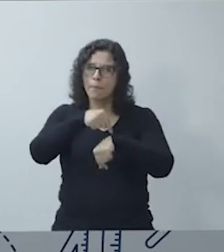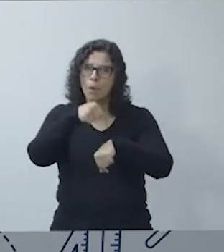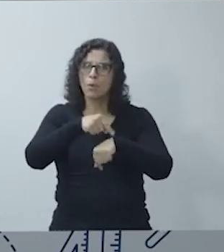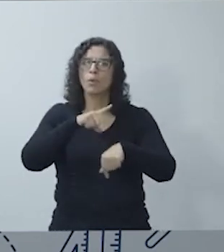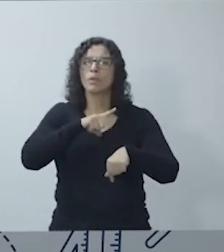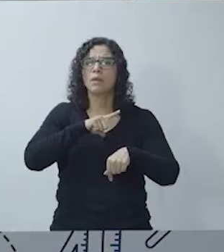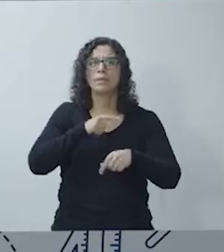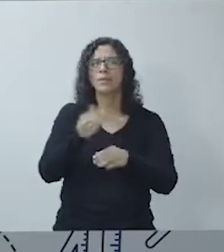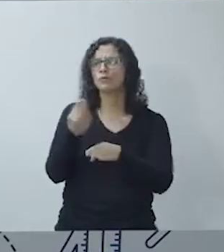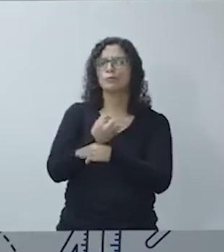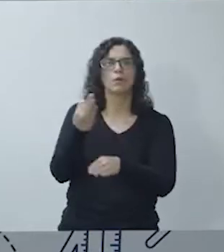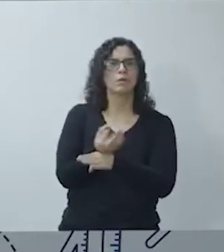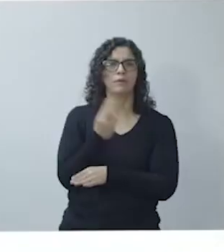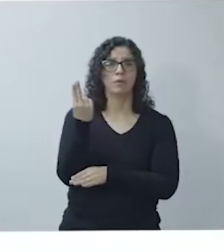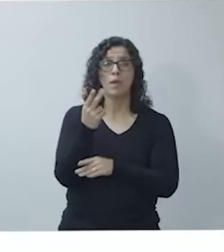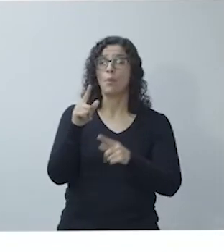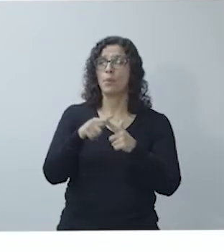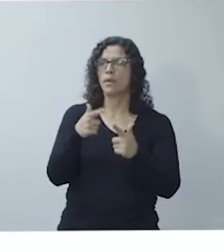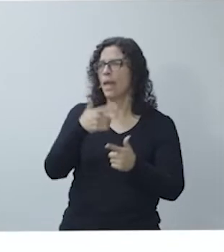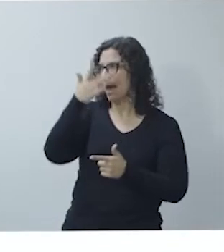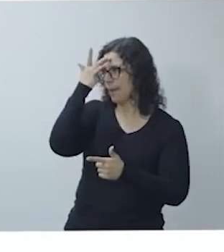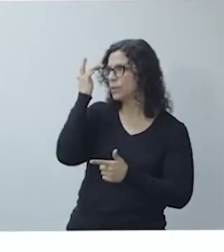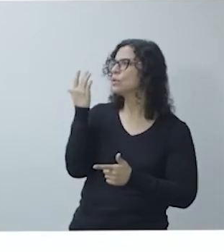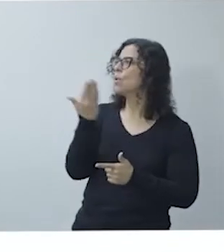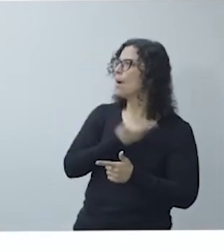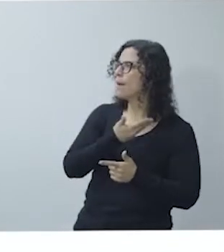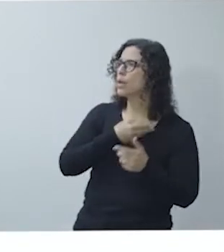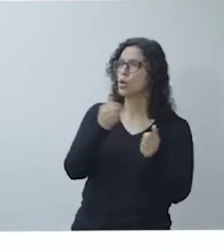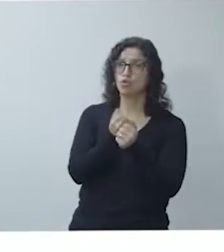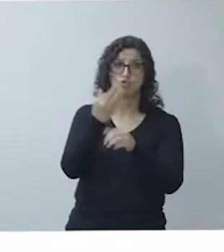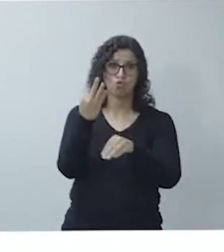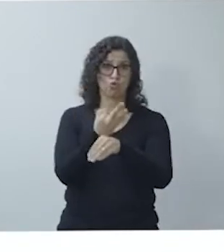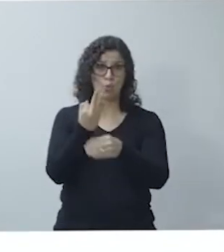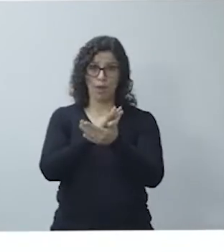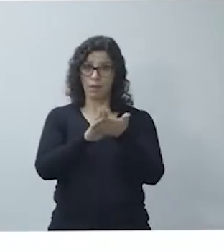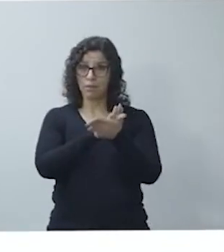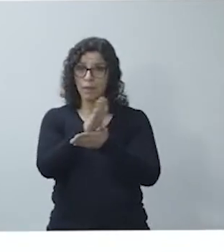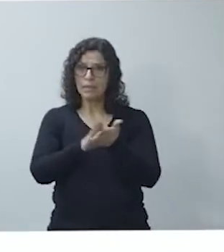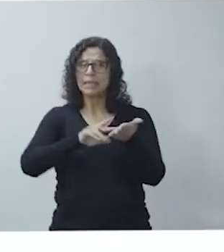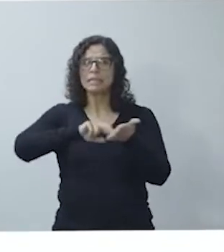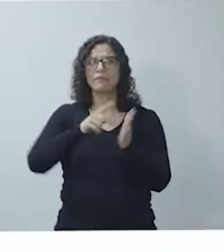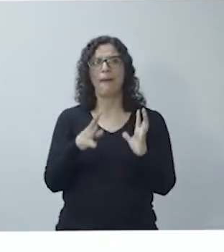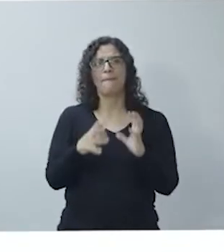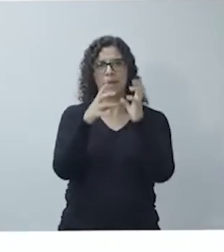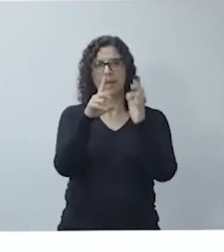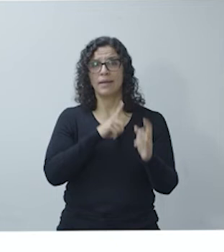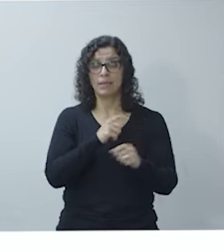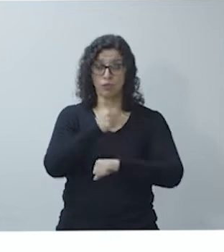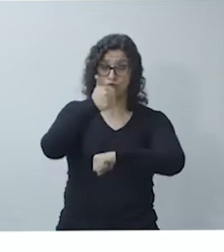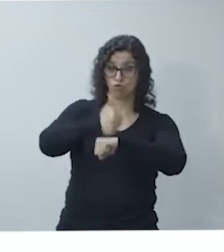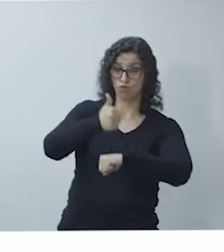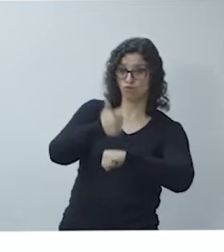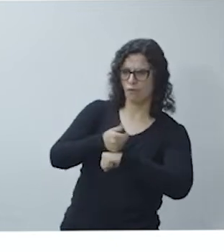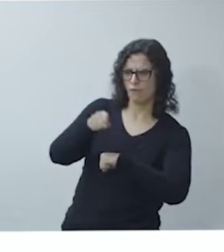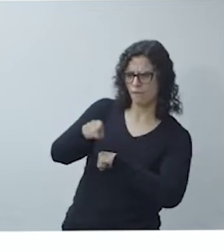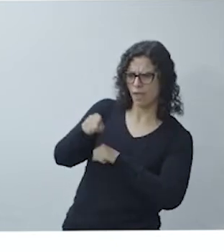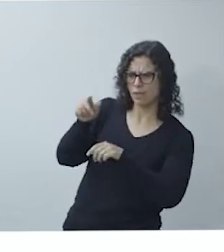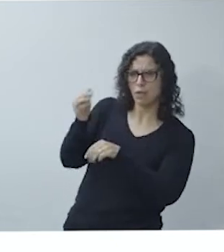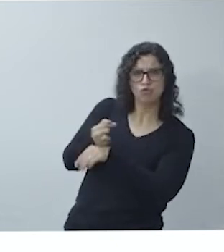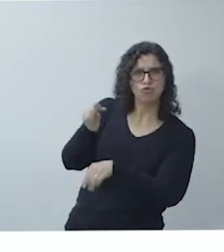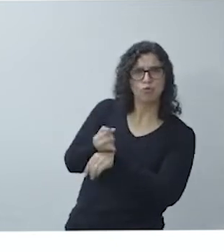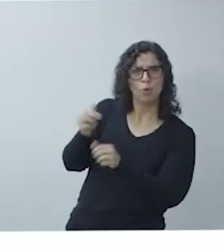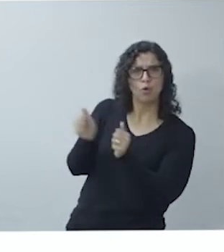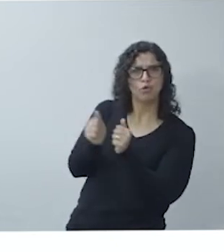não o aturavam. Quando um companheiro não atura o outro, intriga-o. Quando um patrão não atura o